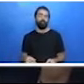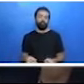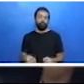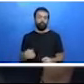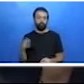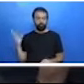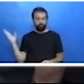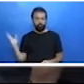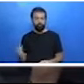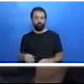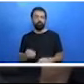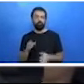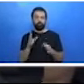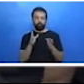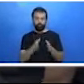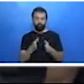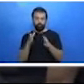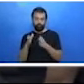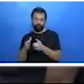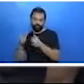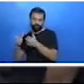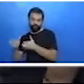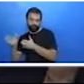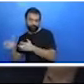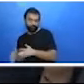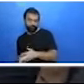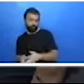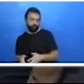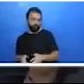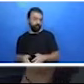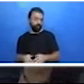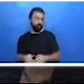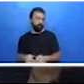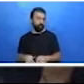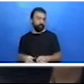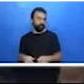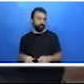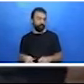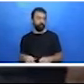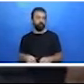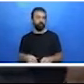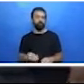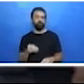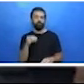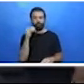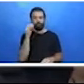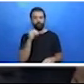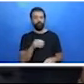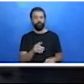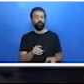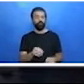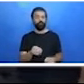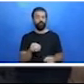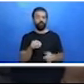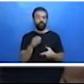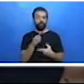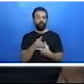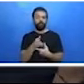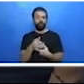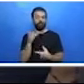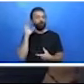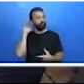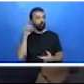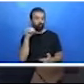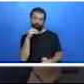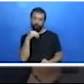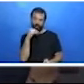go, forte, zil, forte. E as outras todas, ó, são sílabas um som mais fraco. E